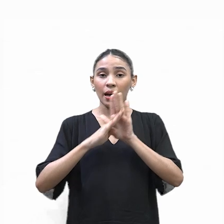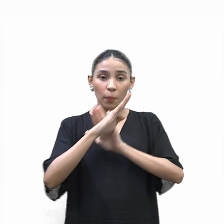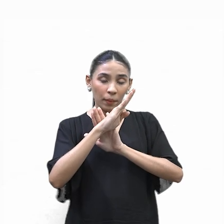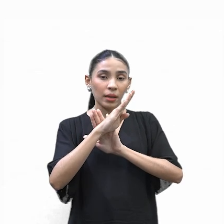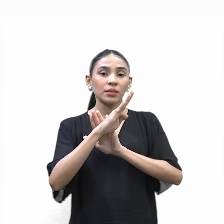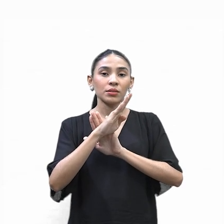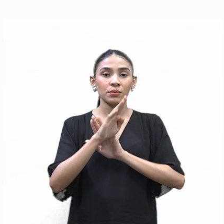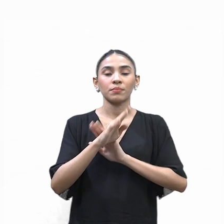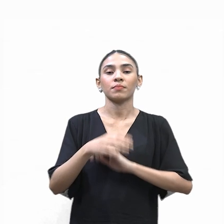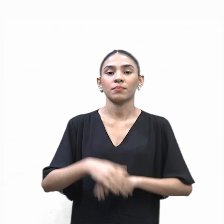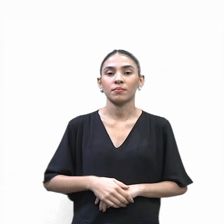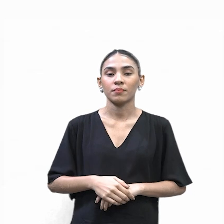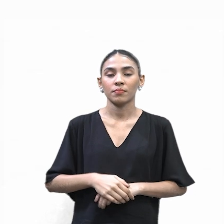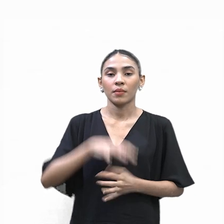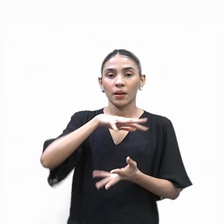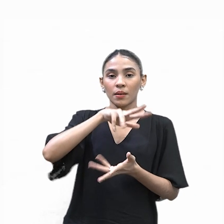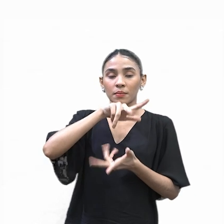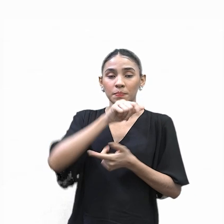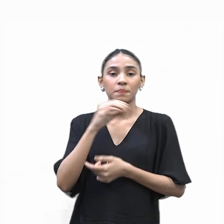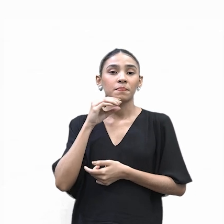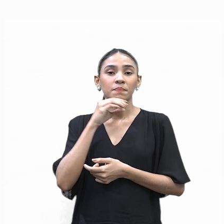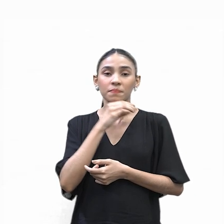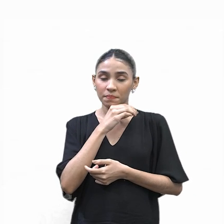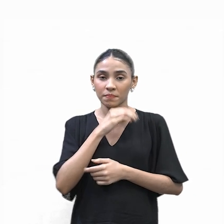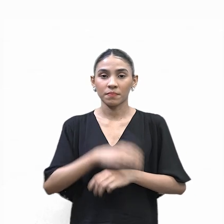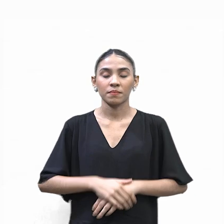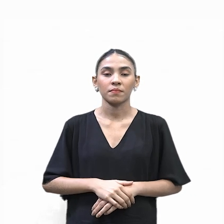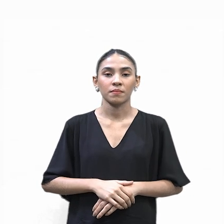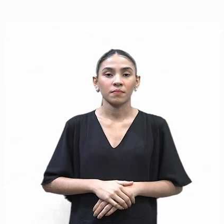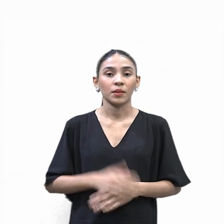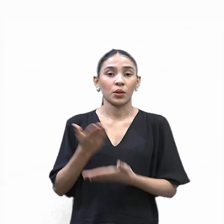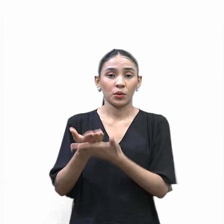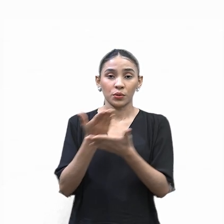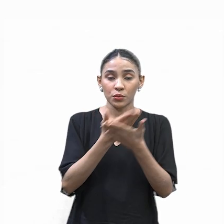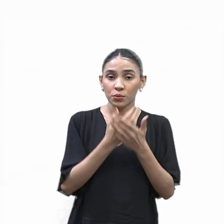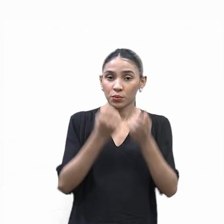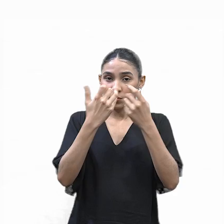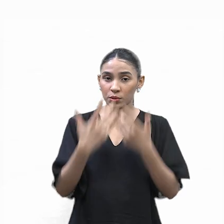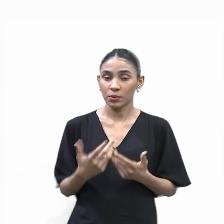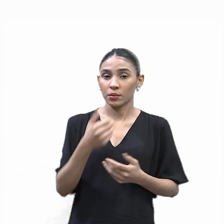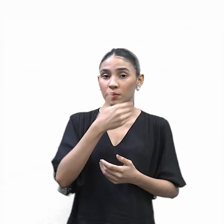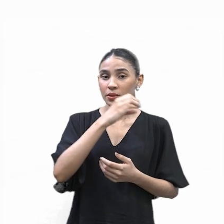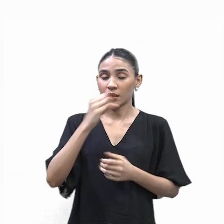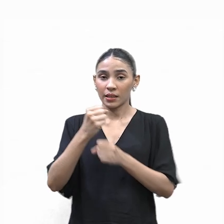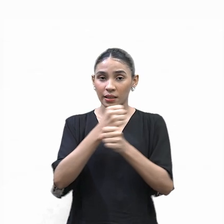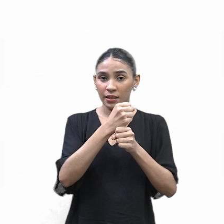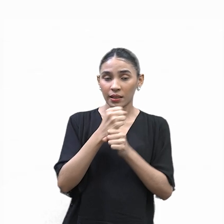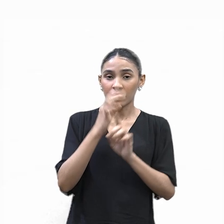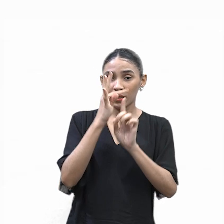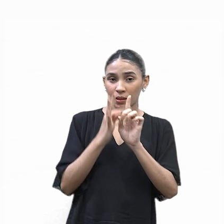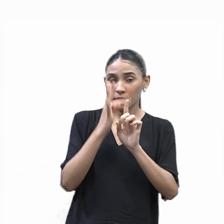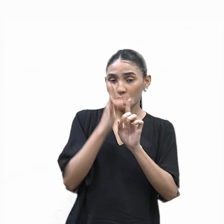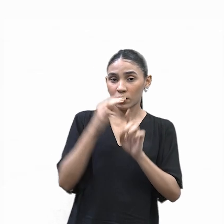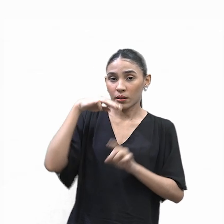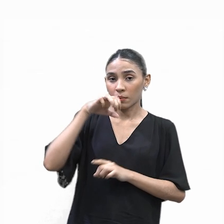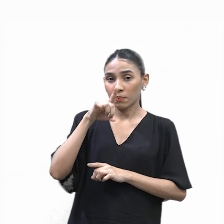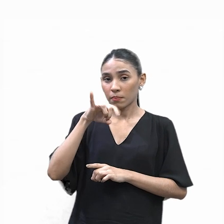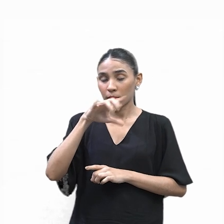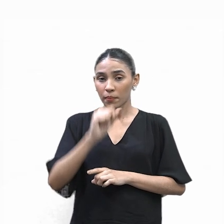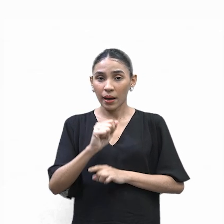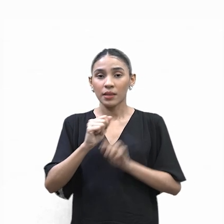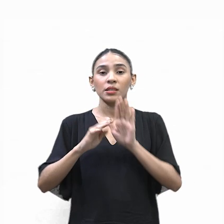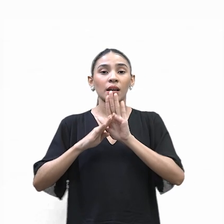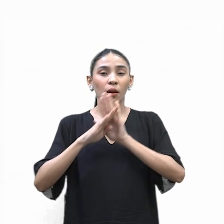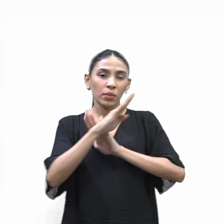que denominamos aquecimento global. Estudos apontam que nos últimos 100 anos, a temperatura média do planeta aumentou